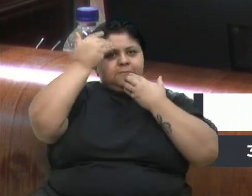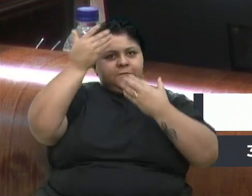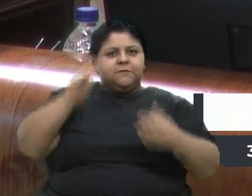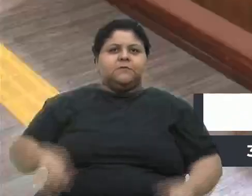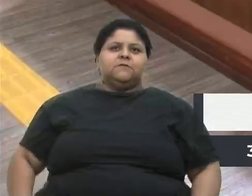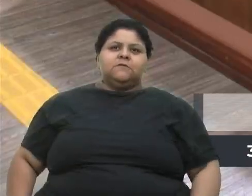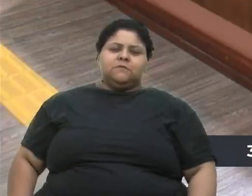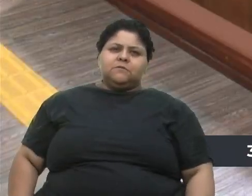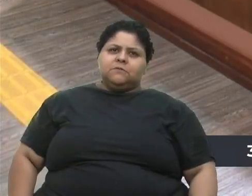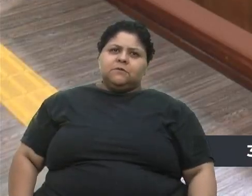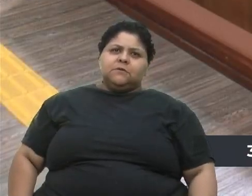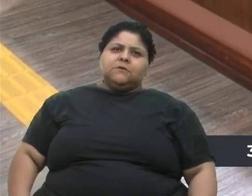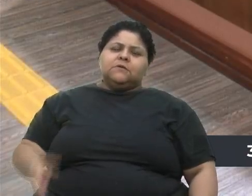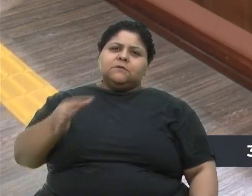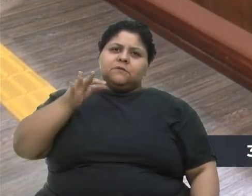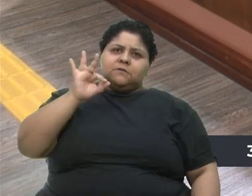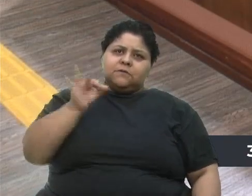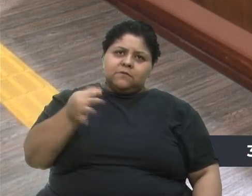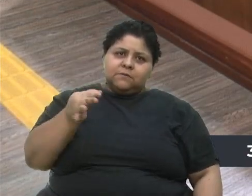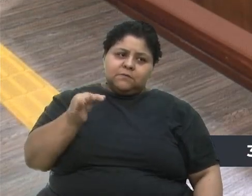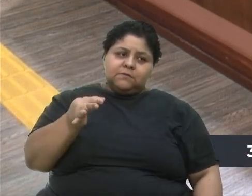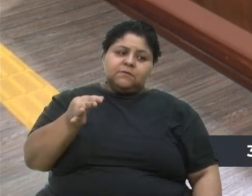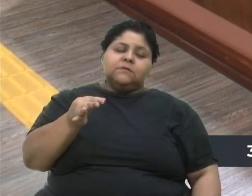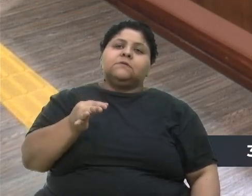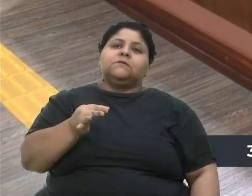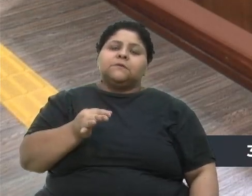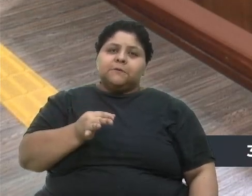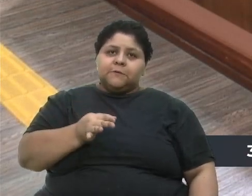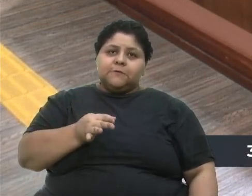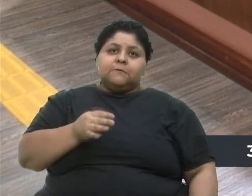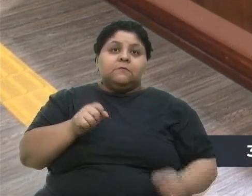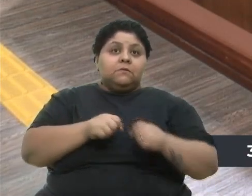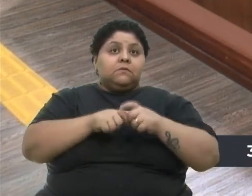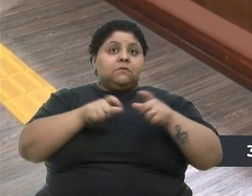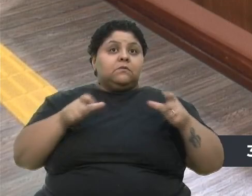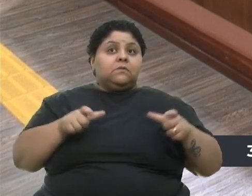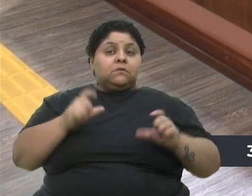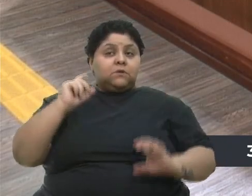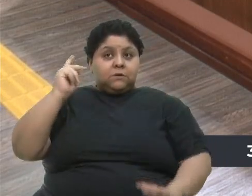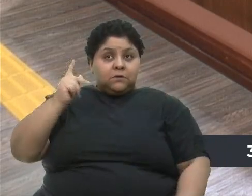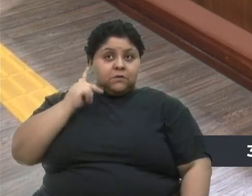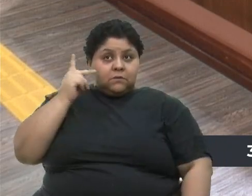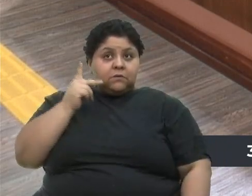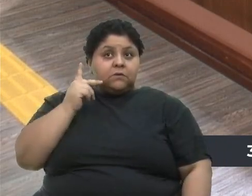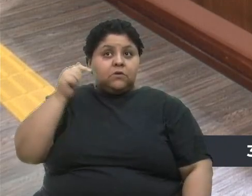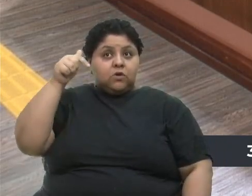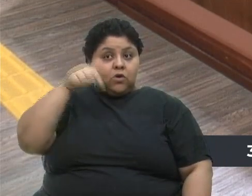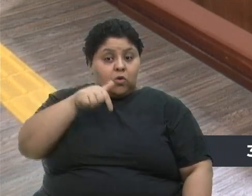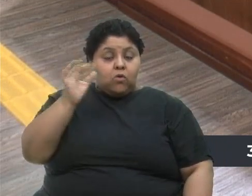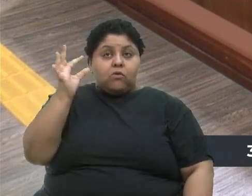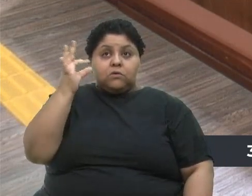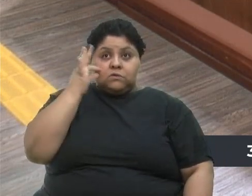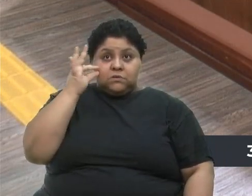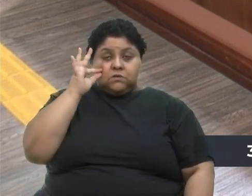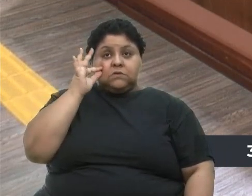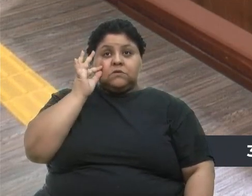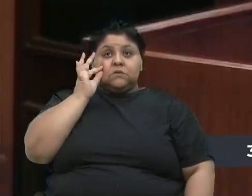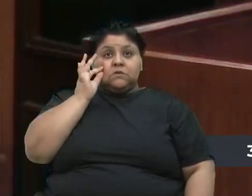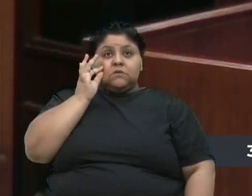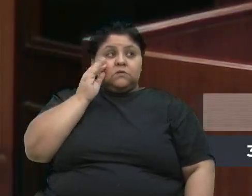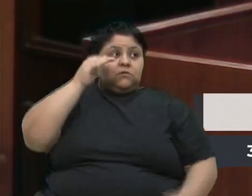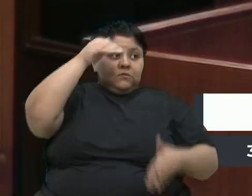vereador. Com certeza, vereador. Tenho certeza, né, que a grande maioria dos vereadores que estão aqui presentes, né,